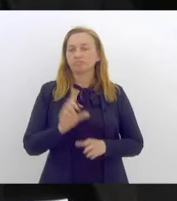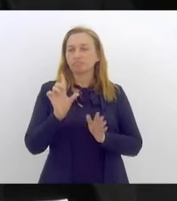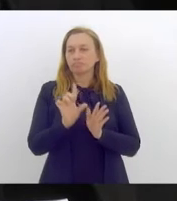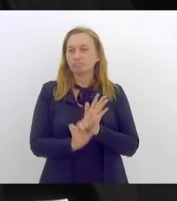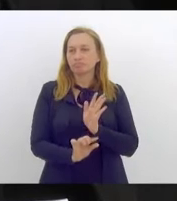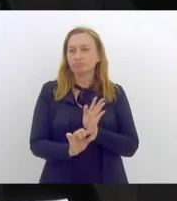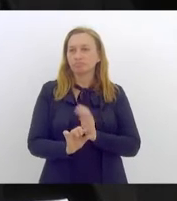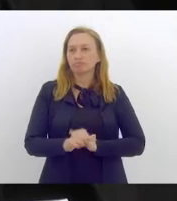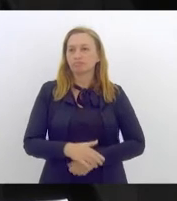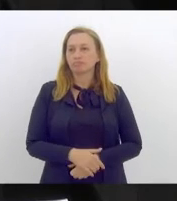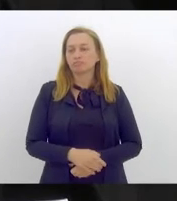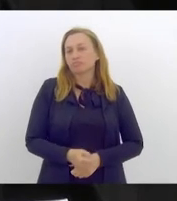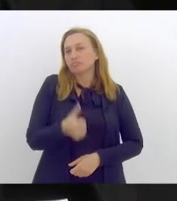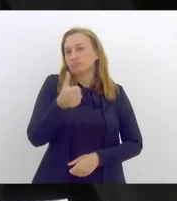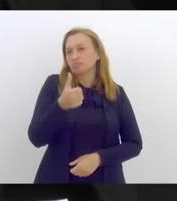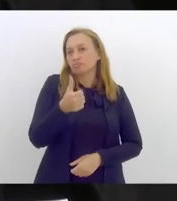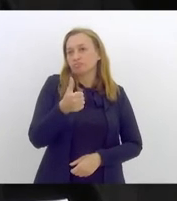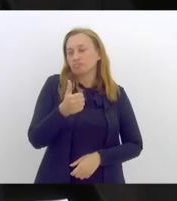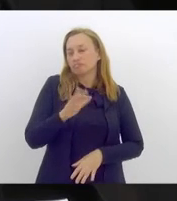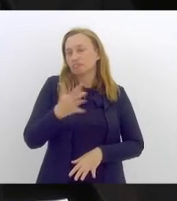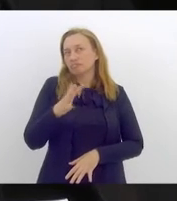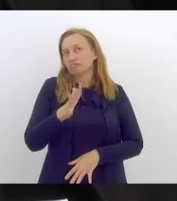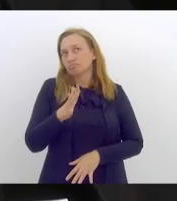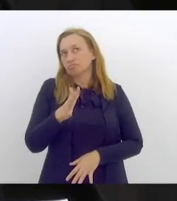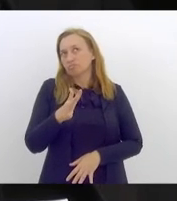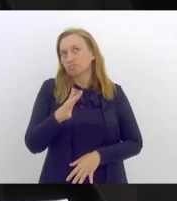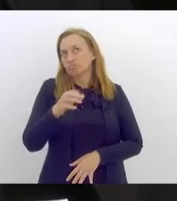uma redução, de mais ou menos